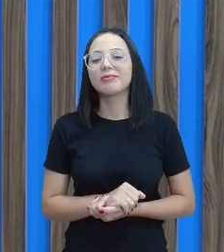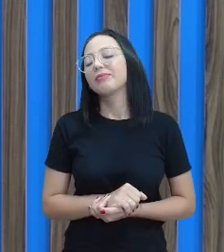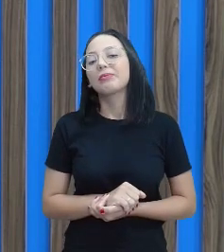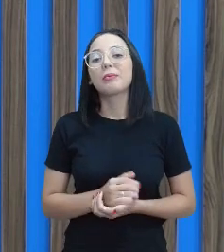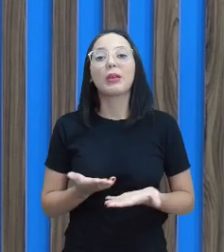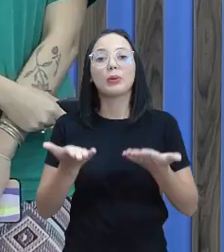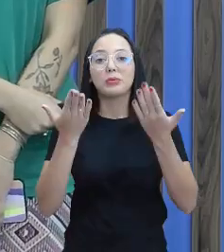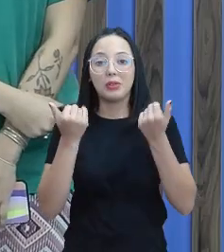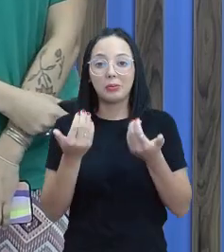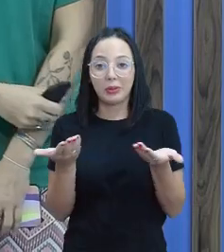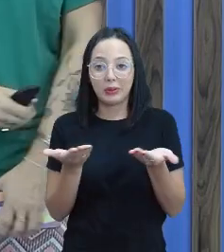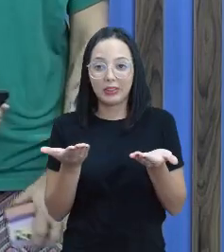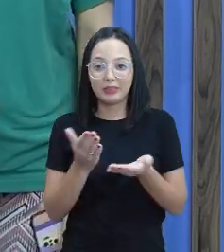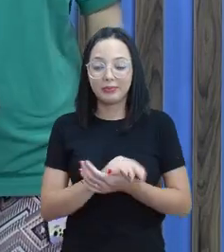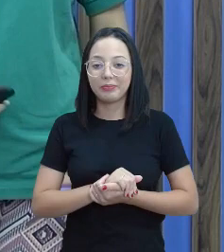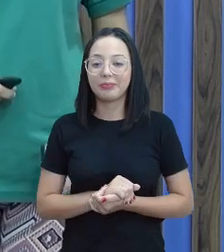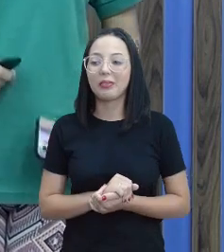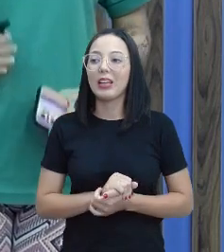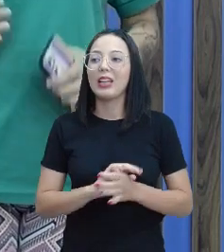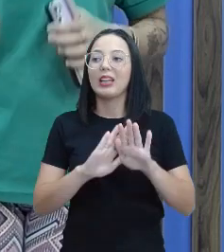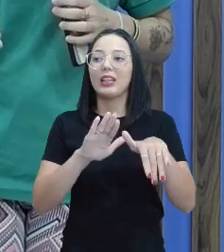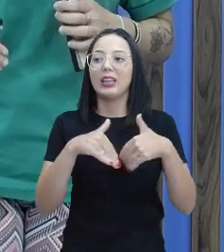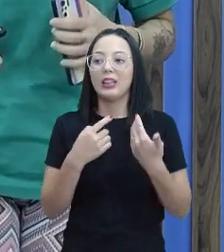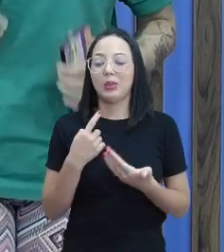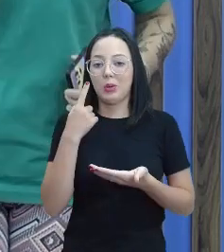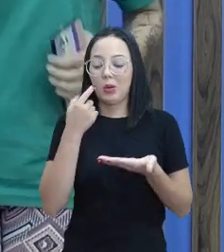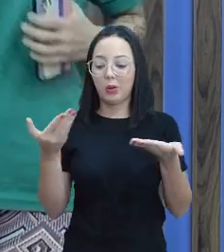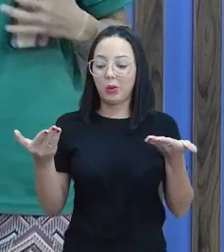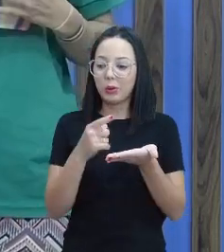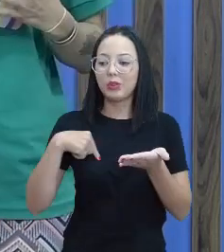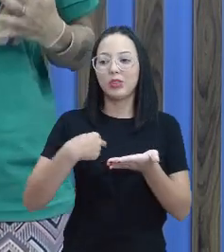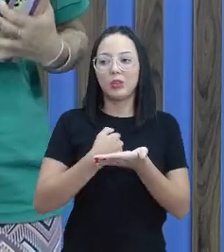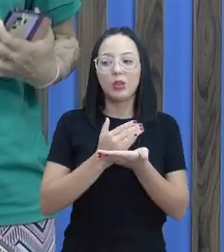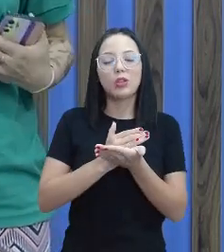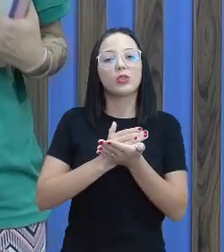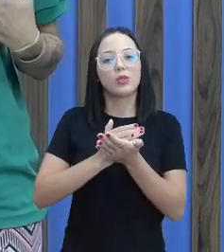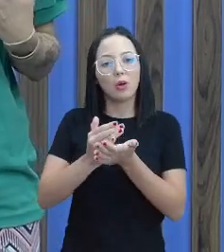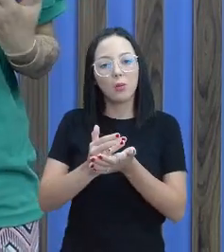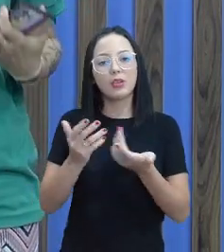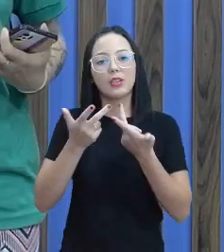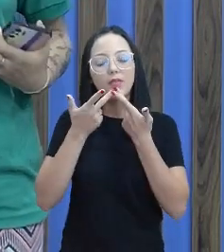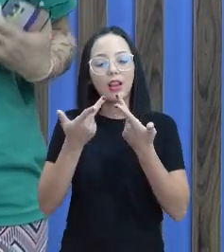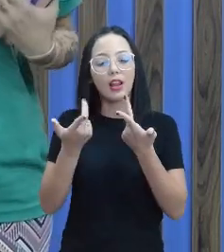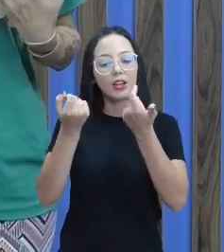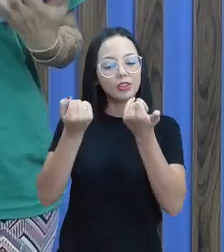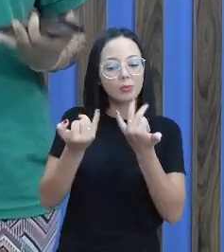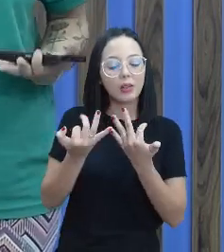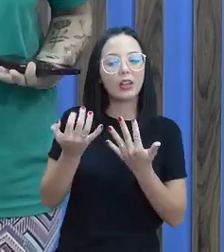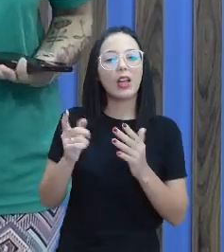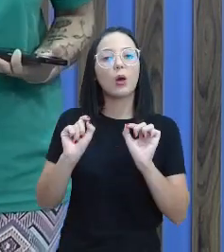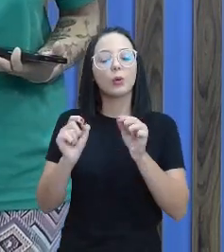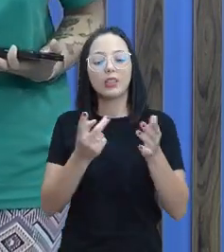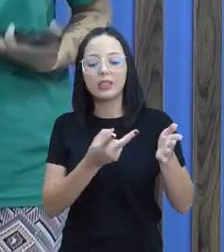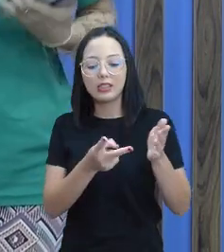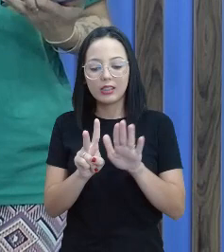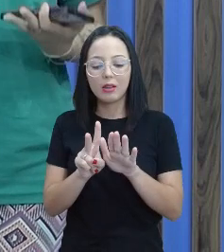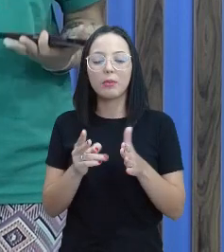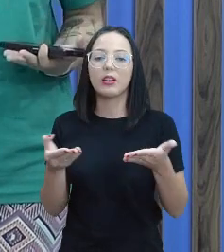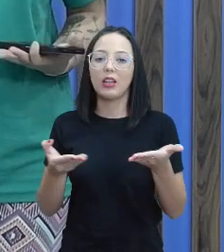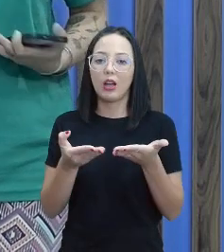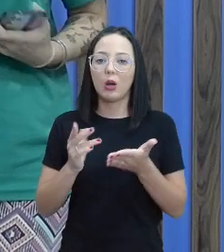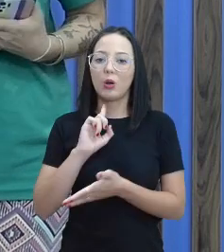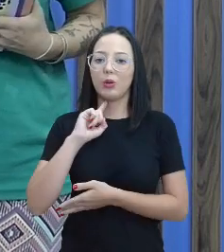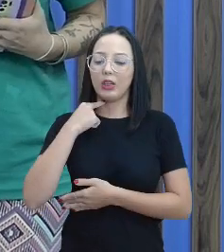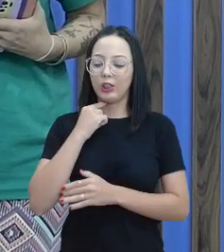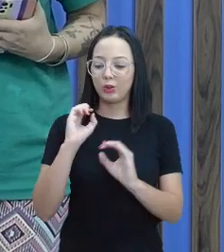Mas vamos lá? Vamos lá. Bom, então hoje a gente vai dar um início aqui, né, para explicar um pouquinho o que é essa semana do